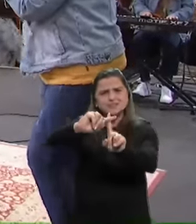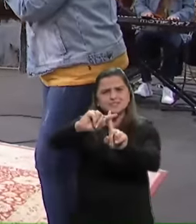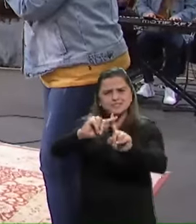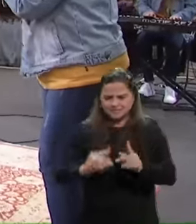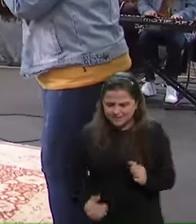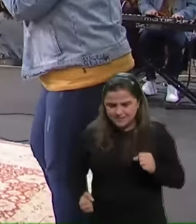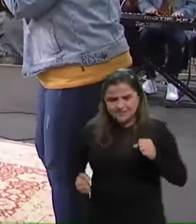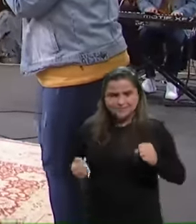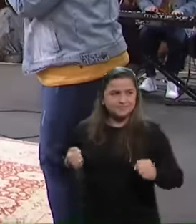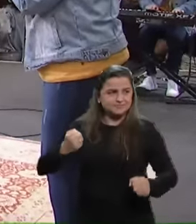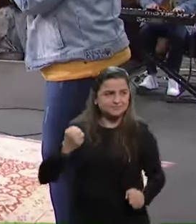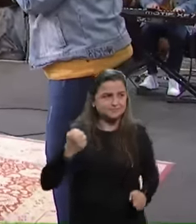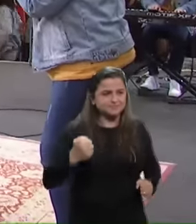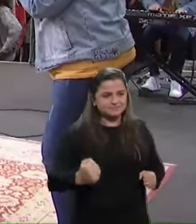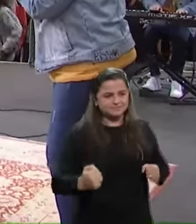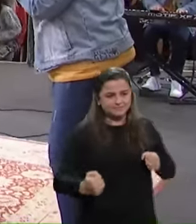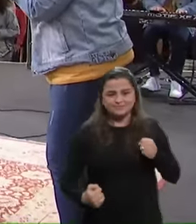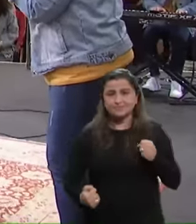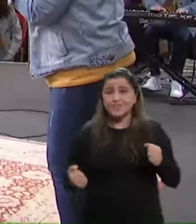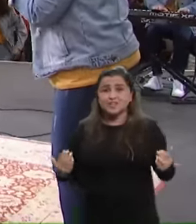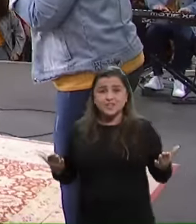ele estava chegando.